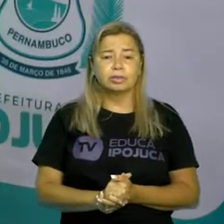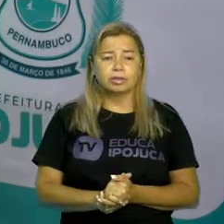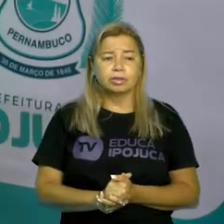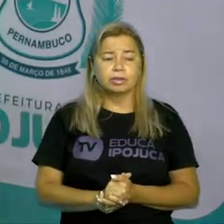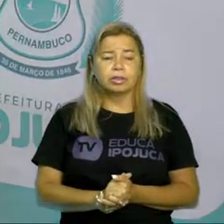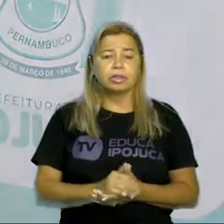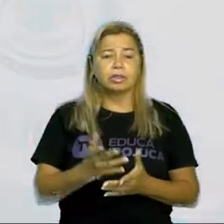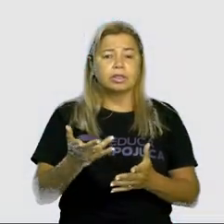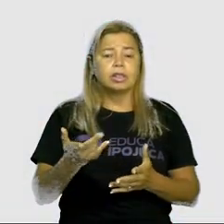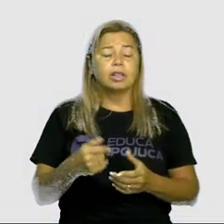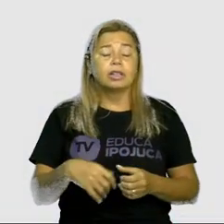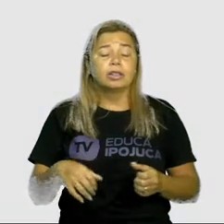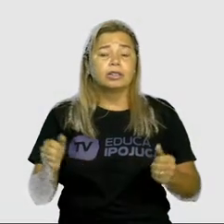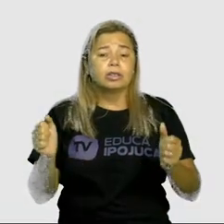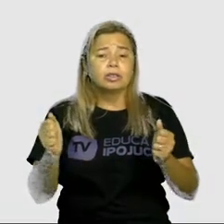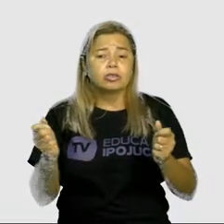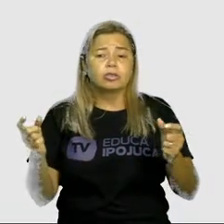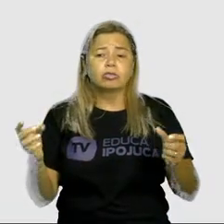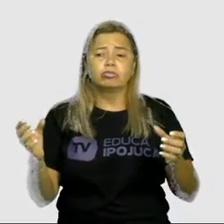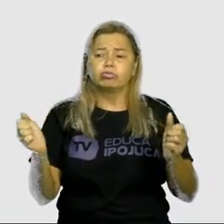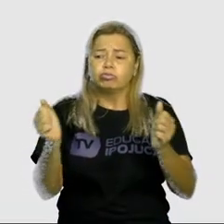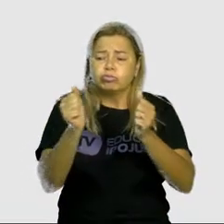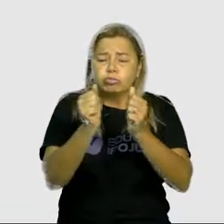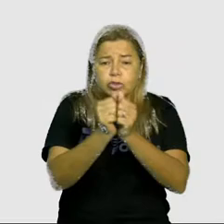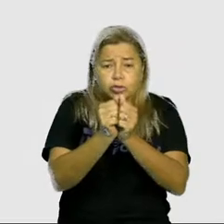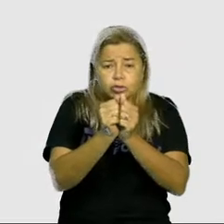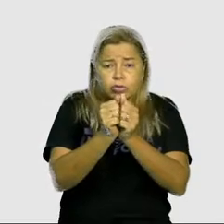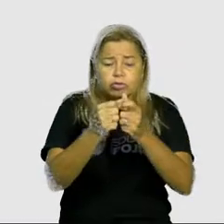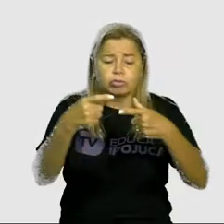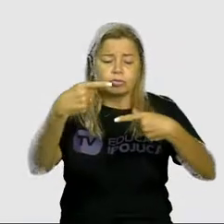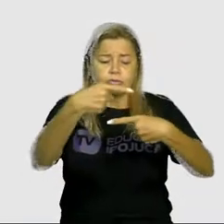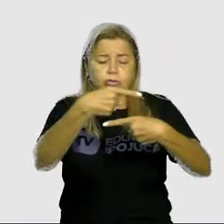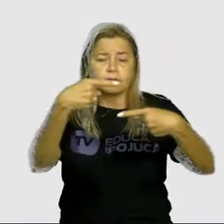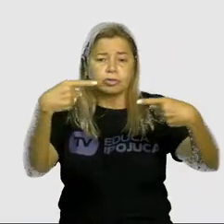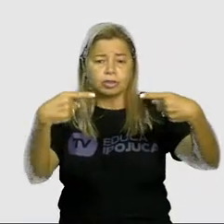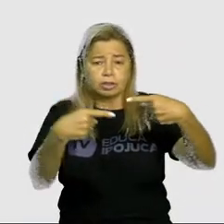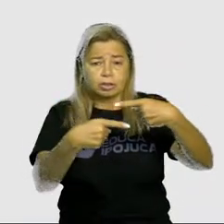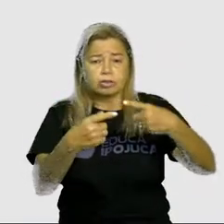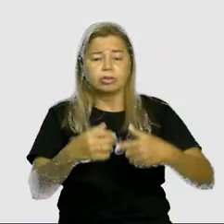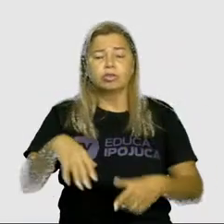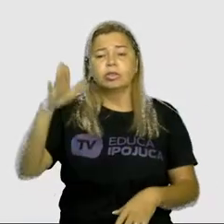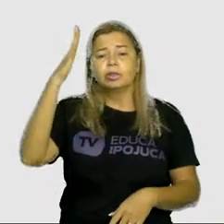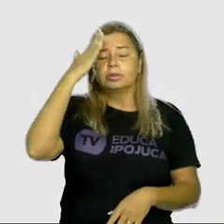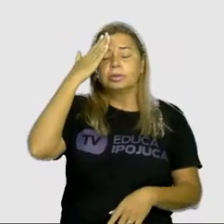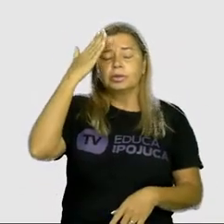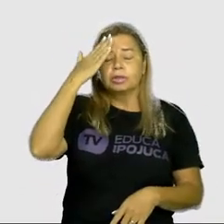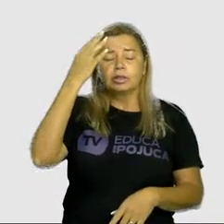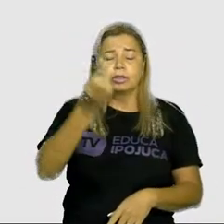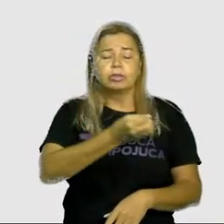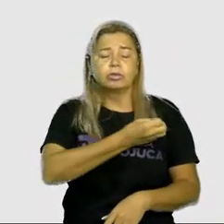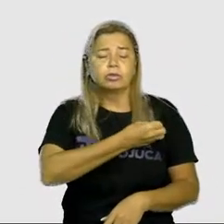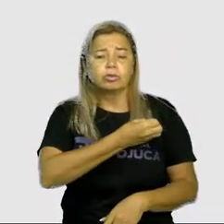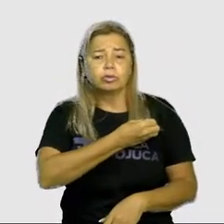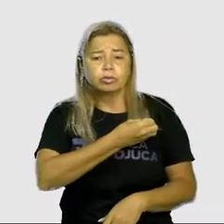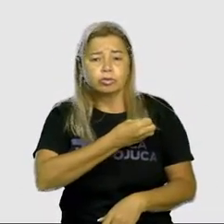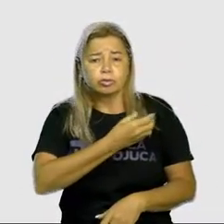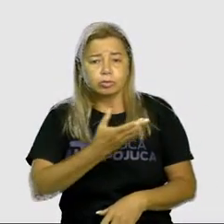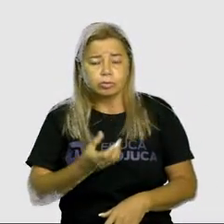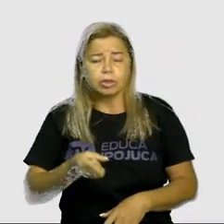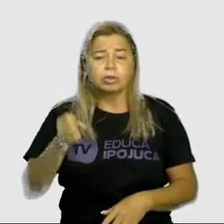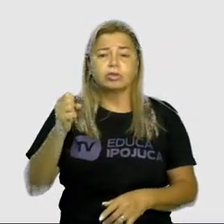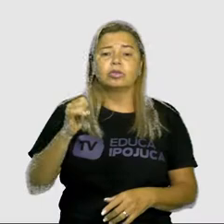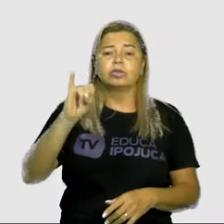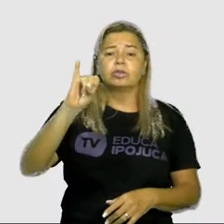estarem diretamente ligados às frações para entender os números racionais É preciso conhecer um